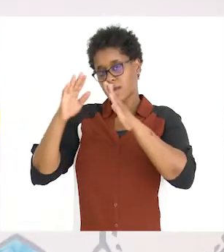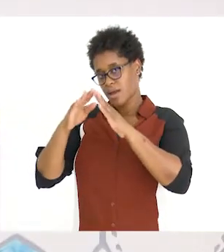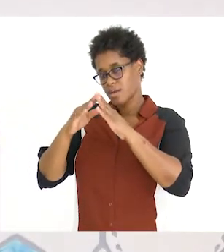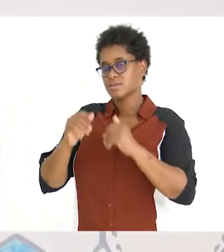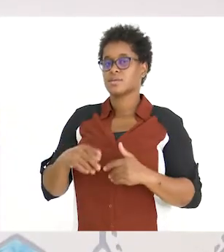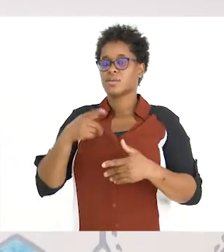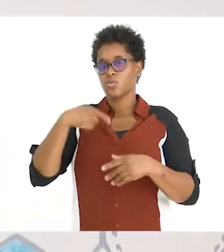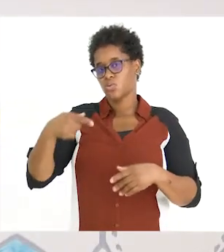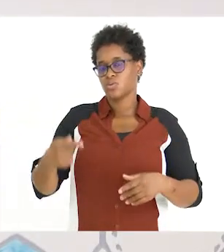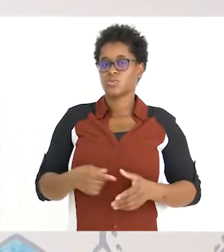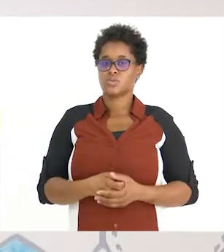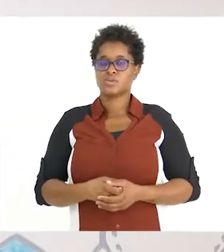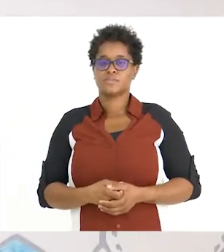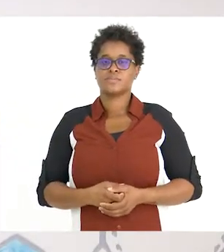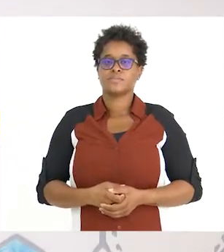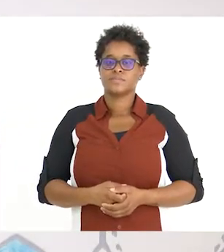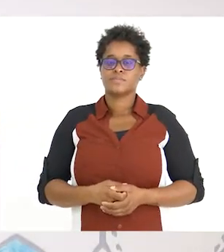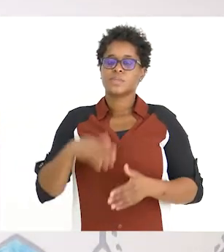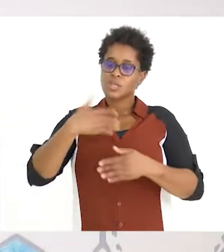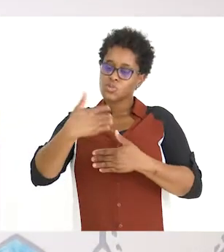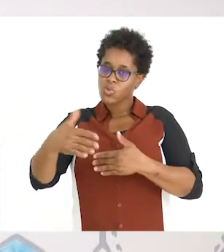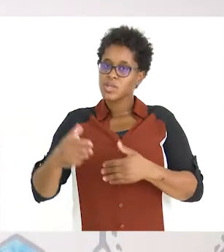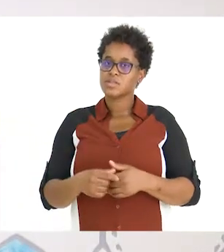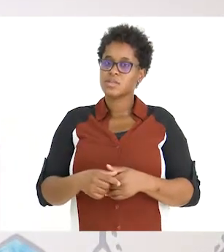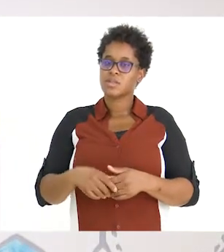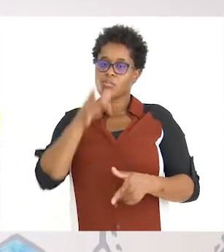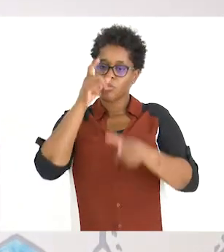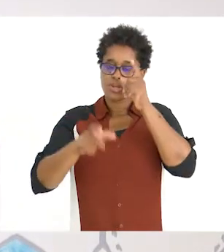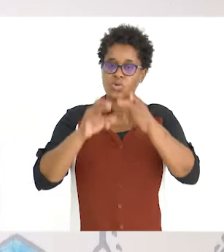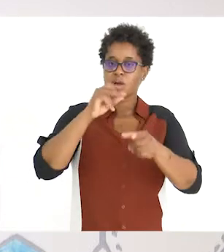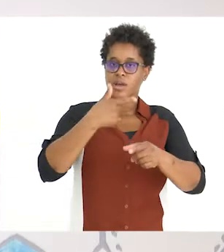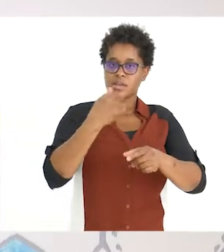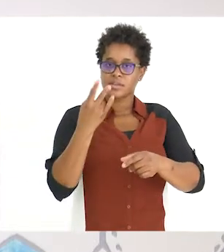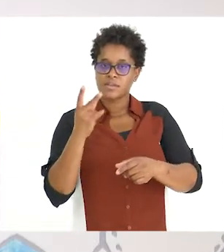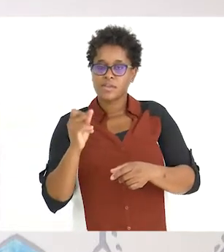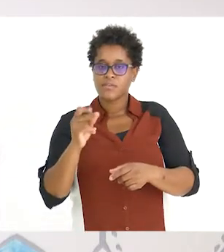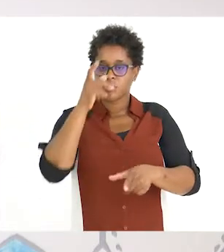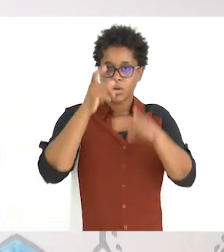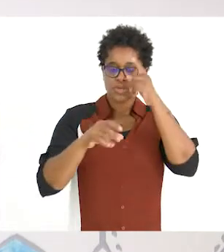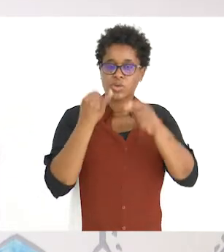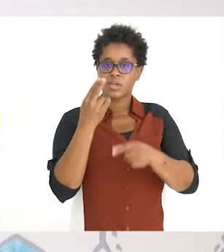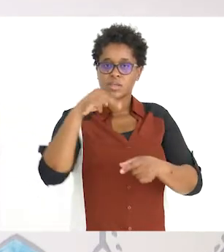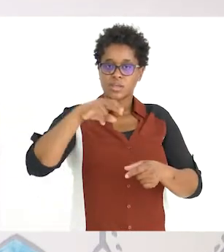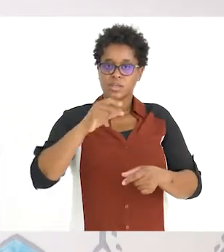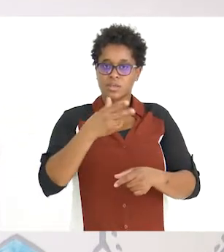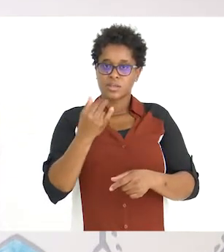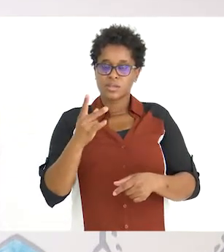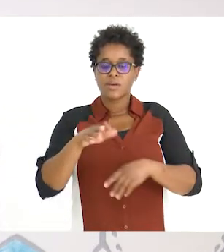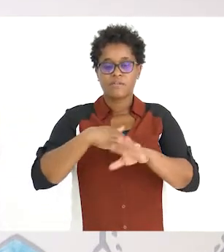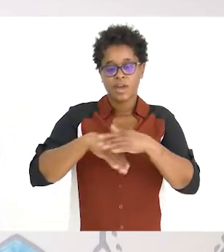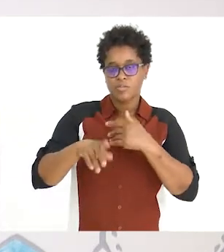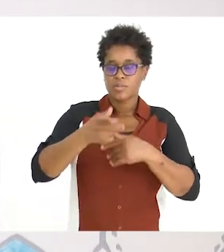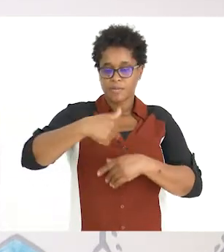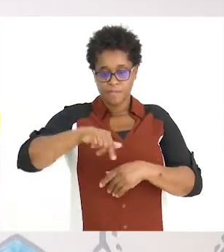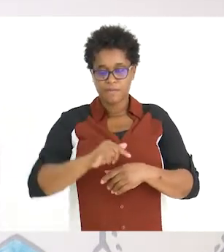Na sequência da população ativa e da população inativa, nós vamos calcular